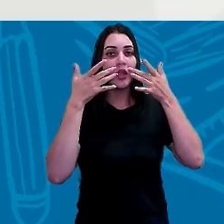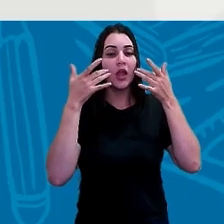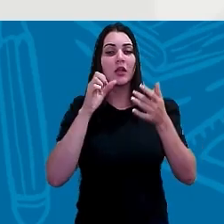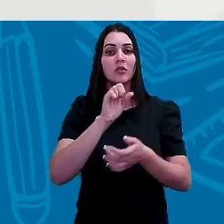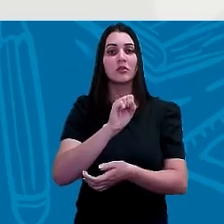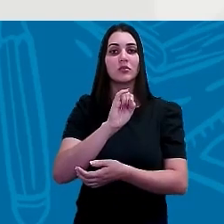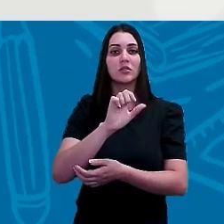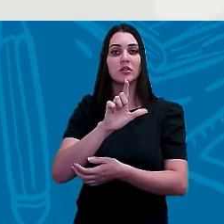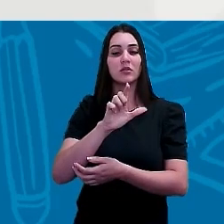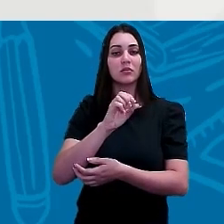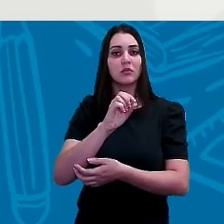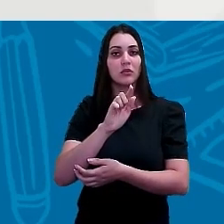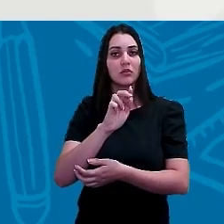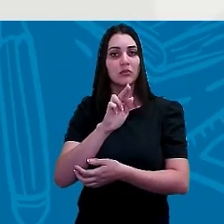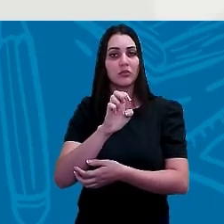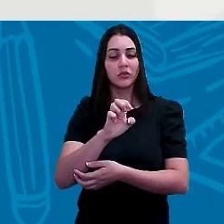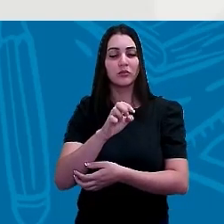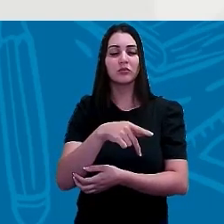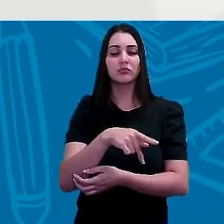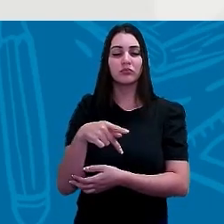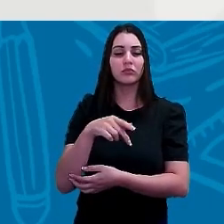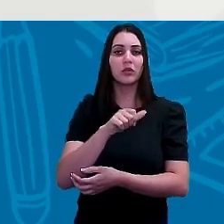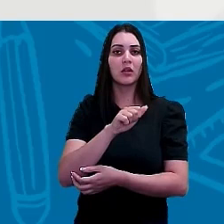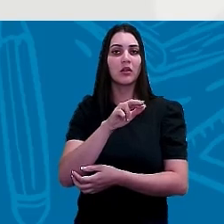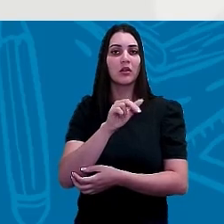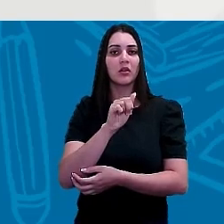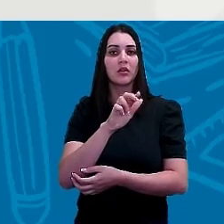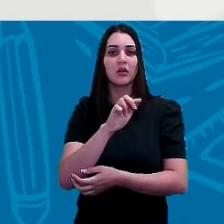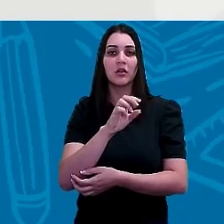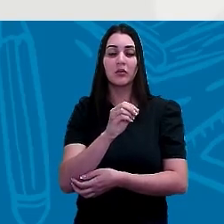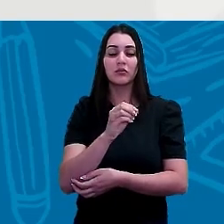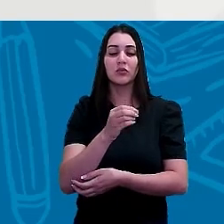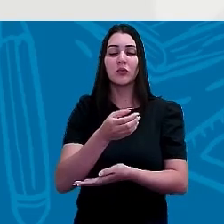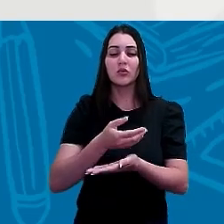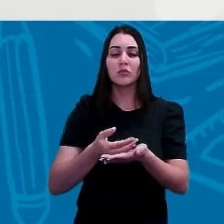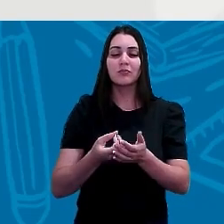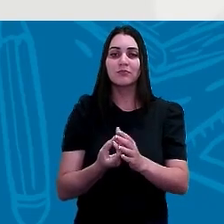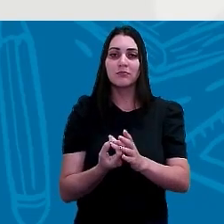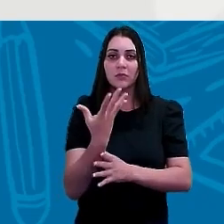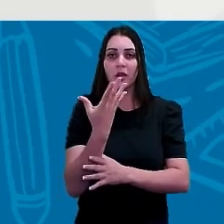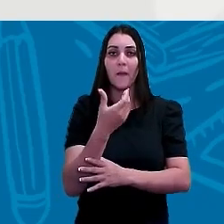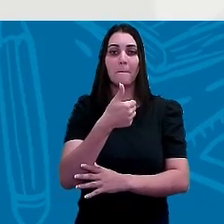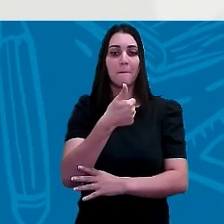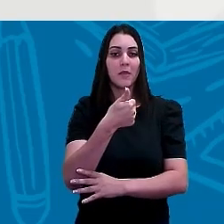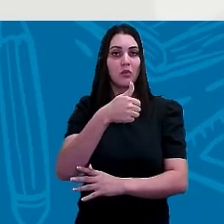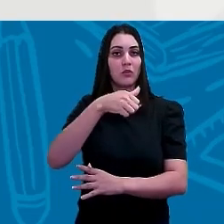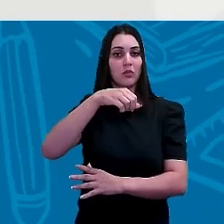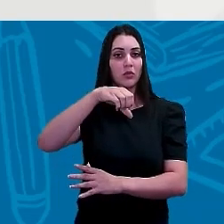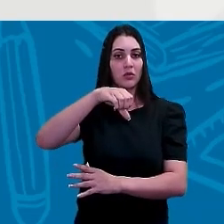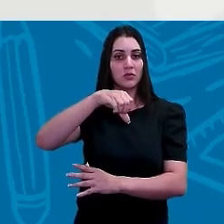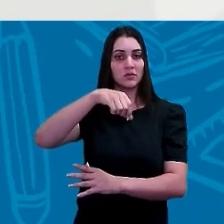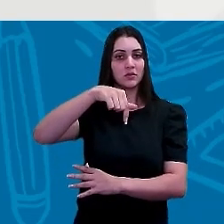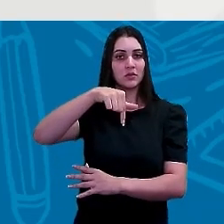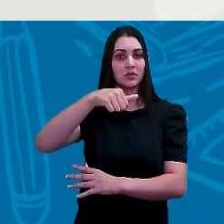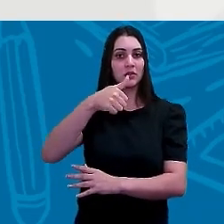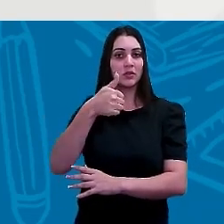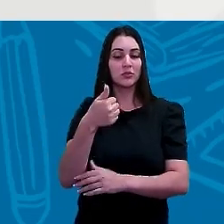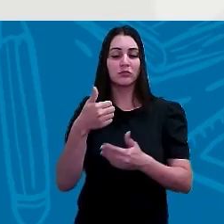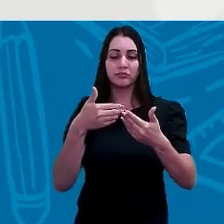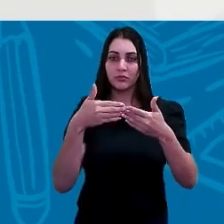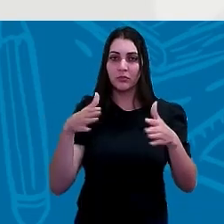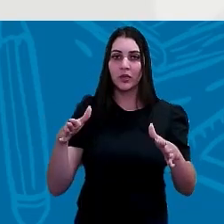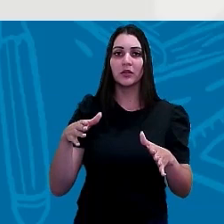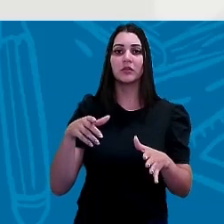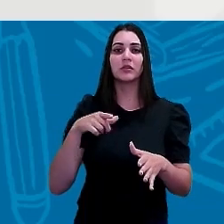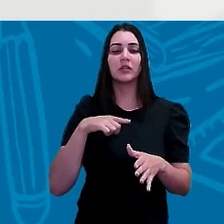Professor Aragão, tá? Ele foi inaugurado em 1971 em grande estilo. Funciona